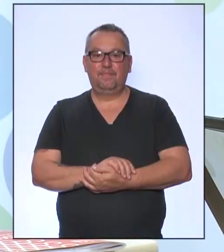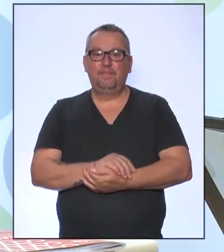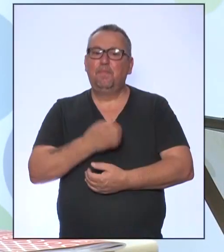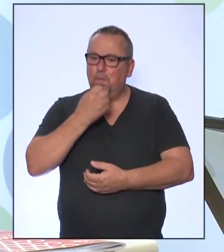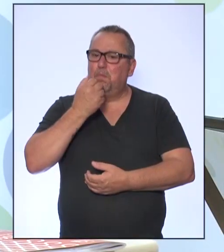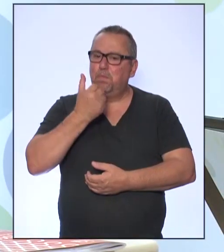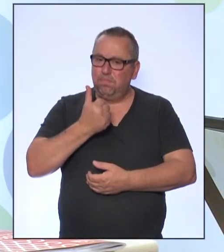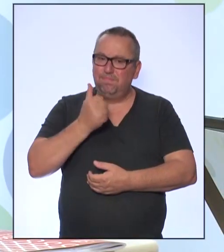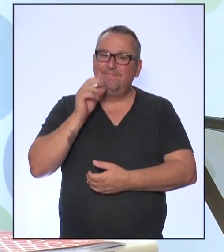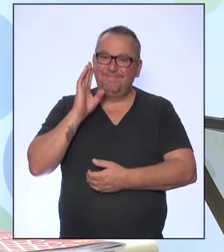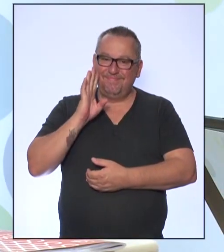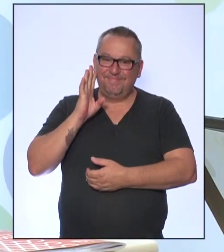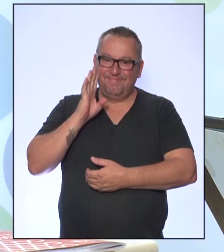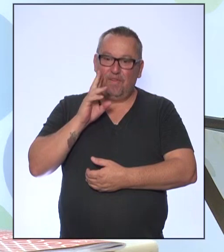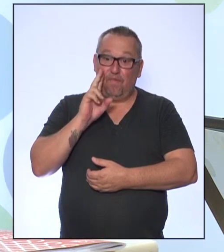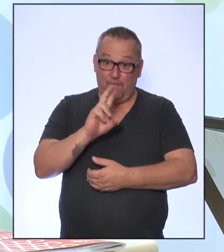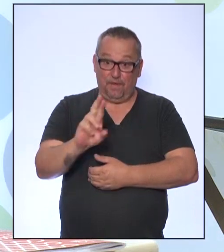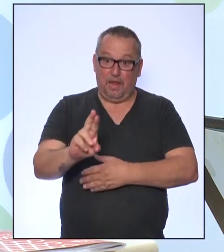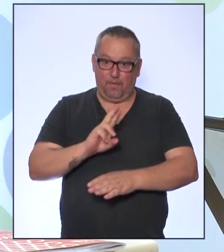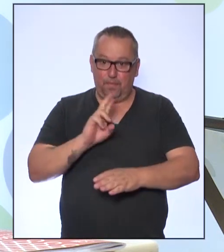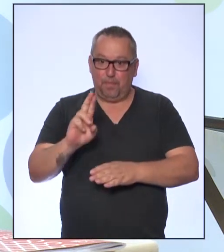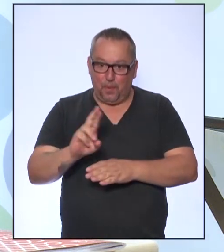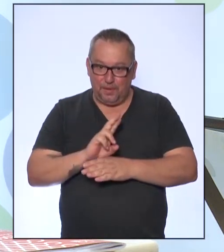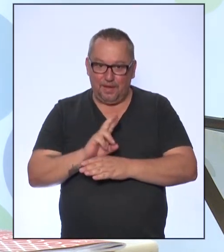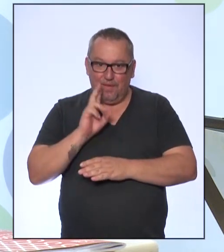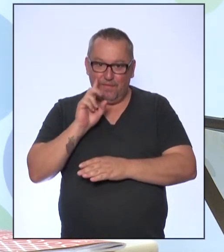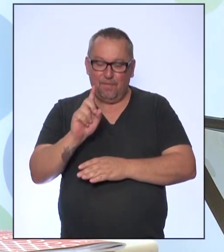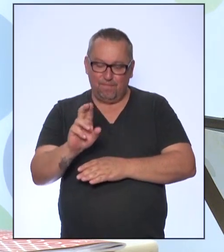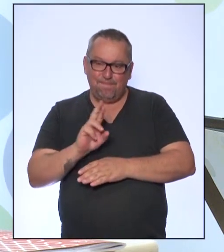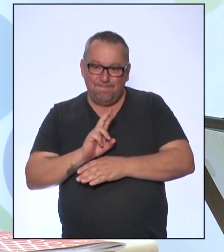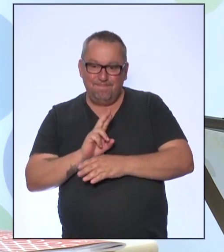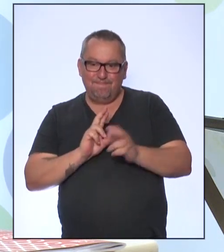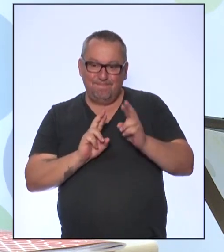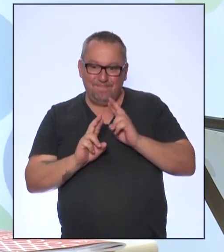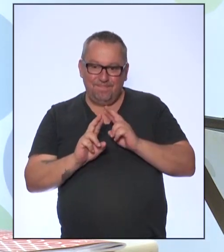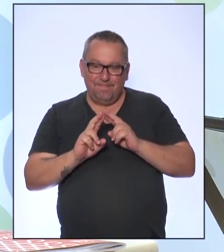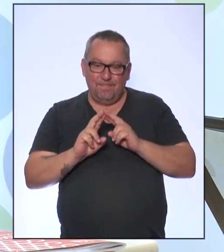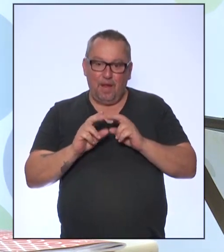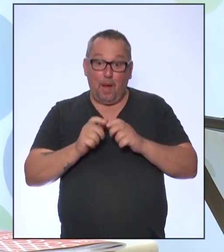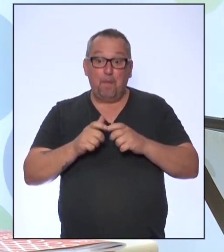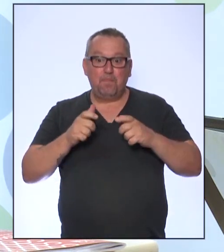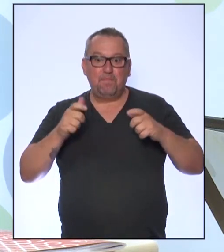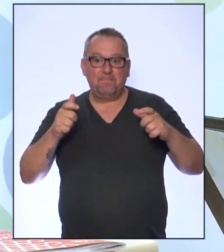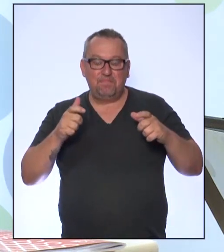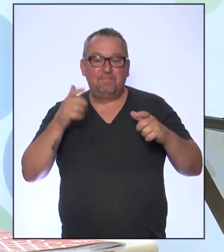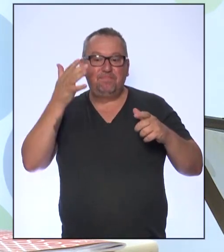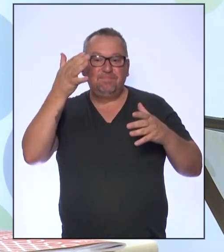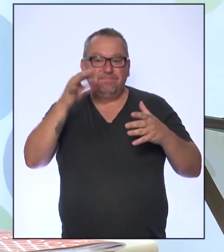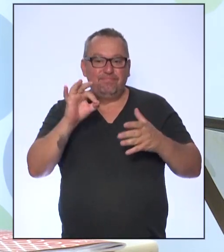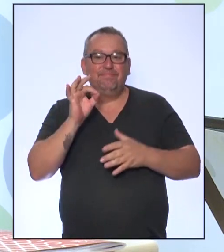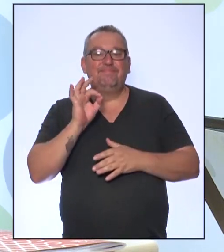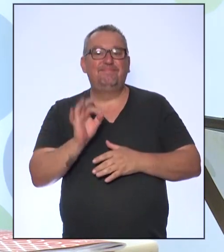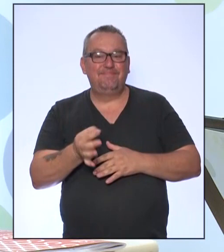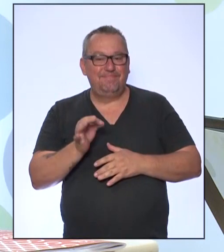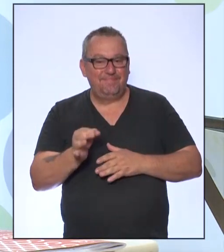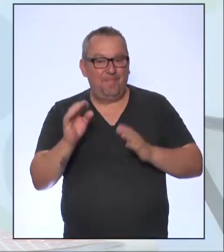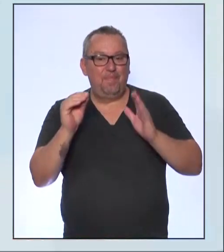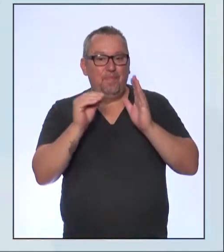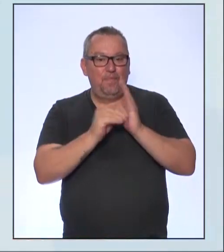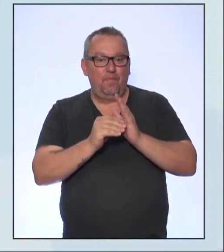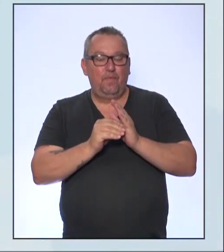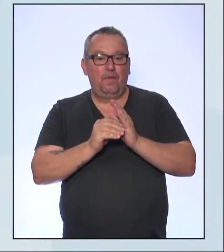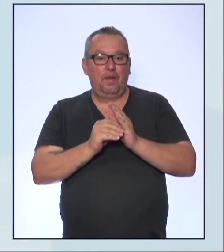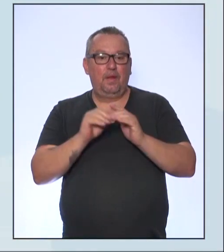Muito bem. Vamos às respostas? Vamos à resposta. A maioria acertou, colocou o quê? Que são